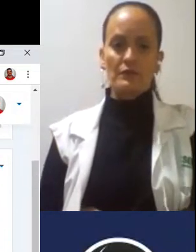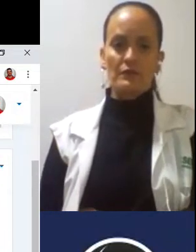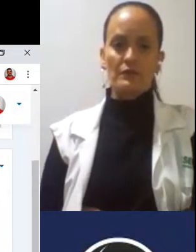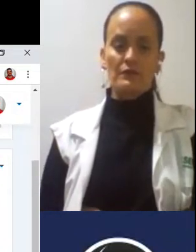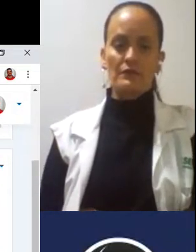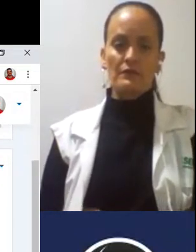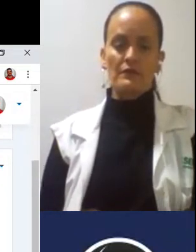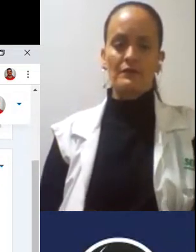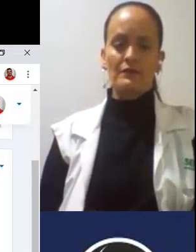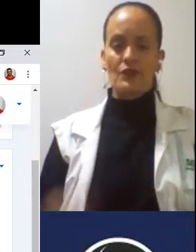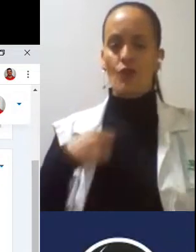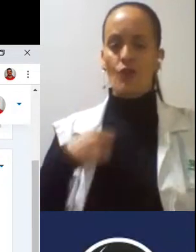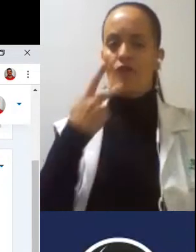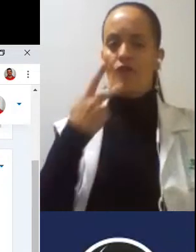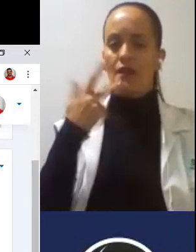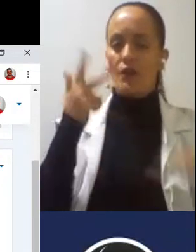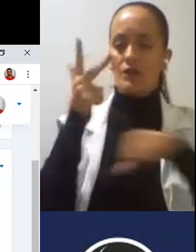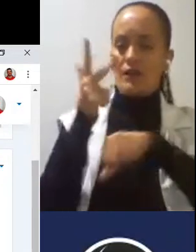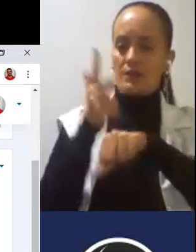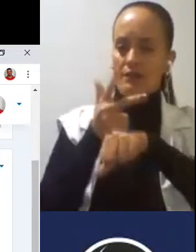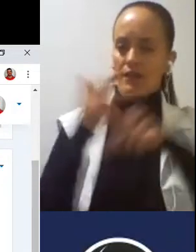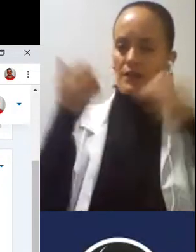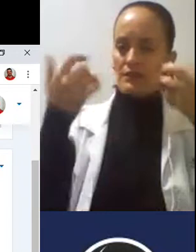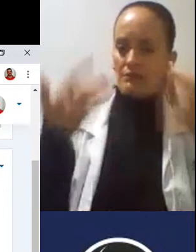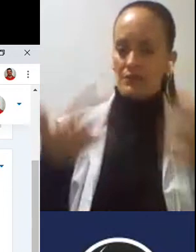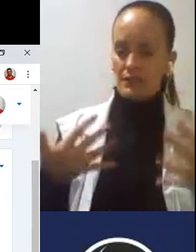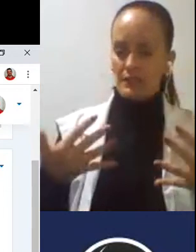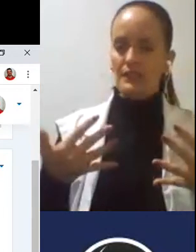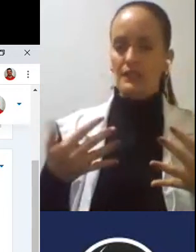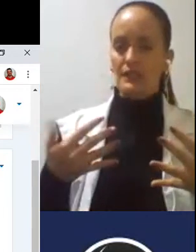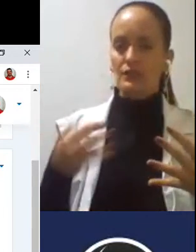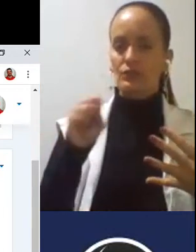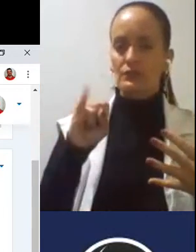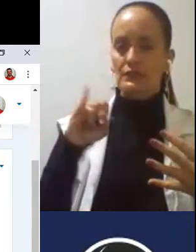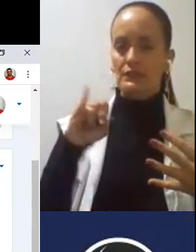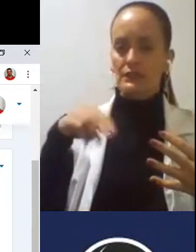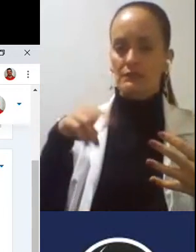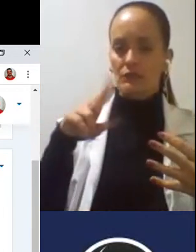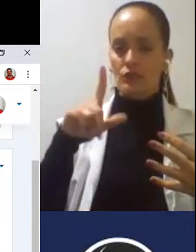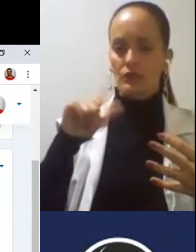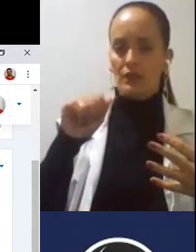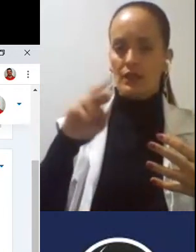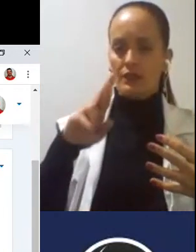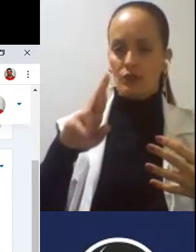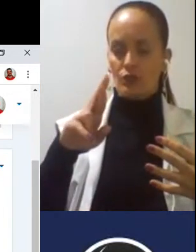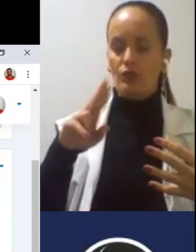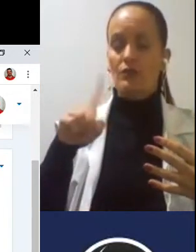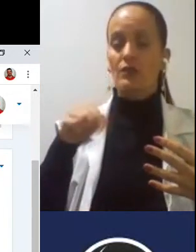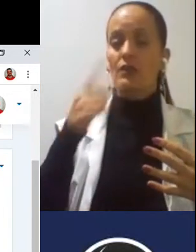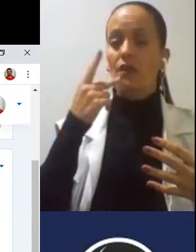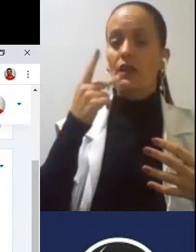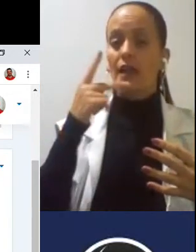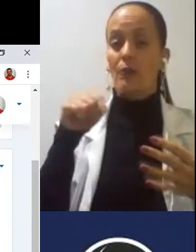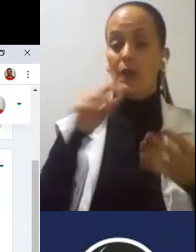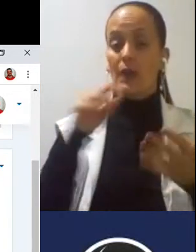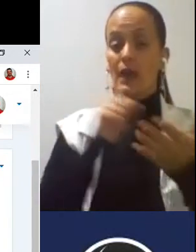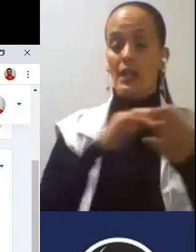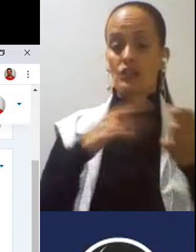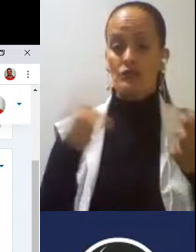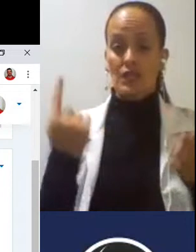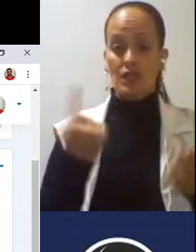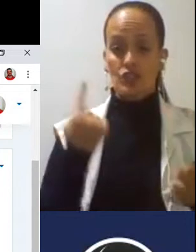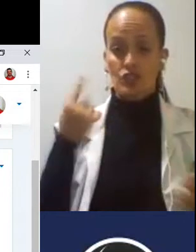gravar um vídeo, né? Explicando como é que funciona a questão do simulador. Tá aqui, ó, atividade individual.